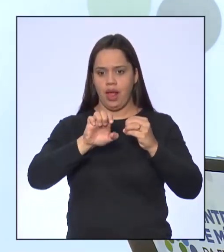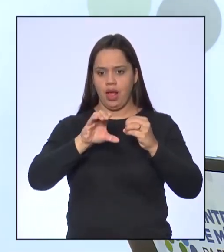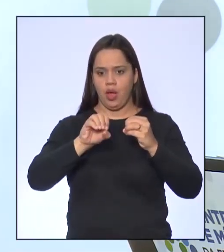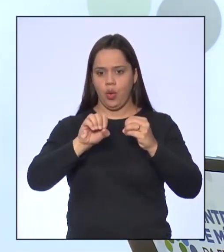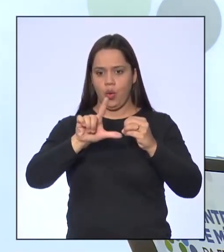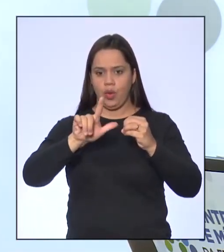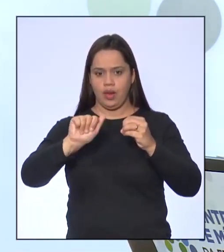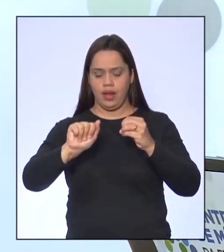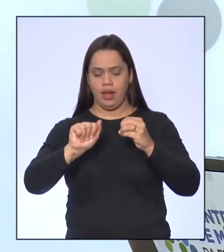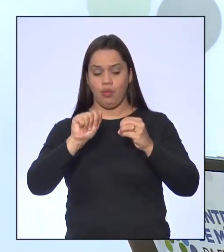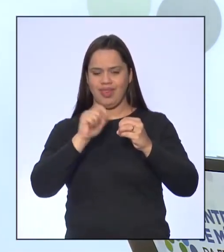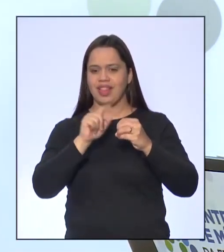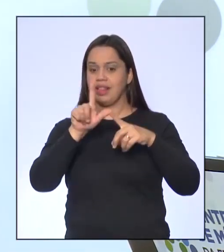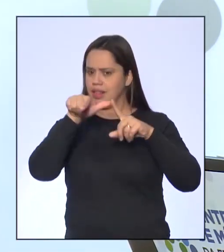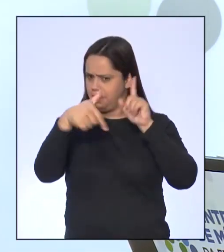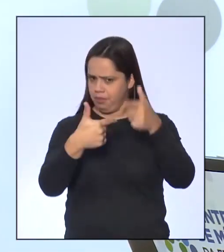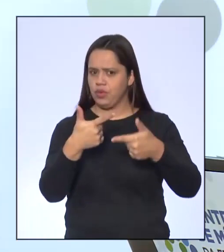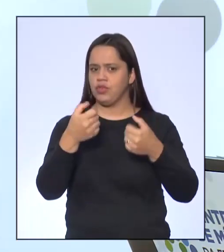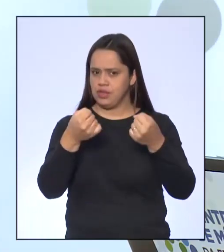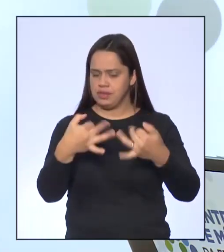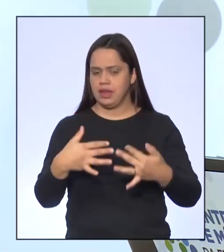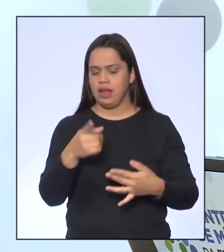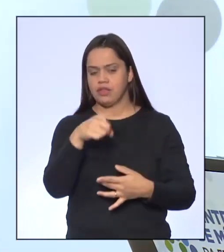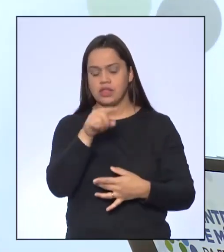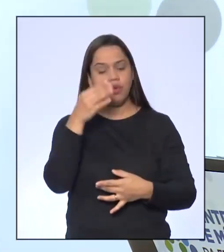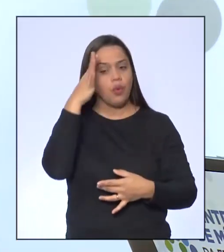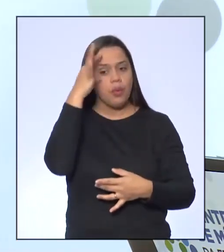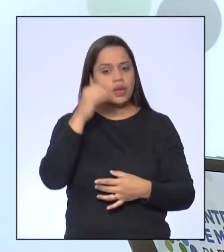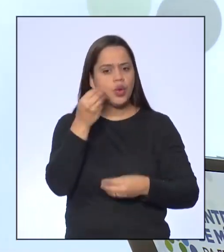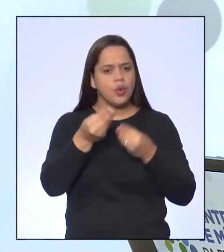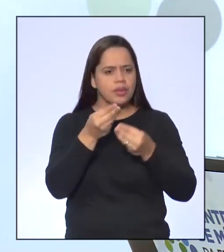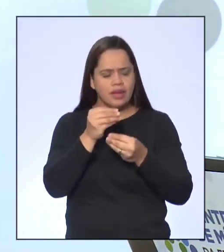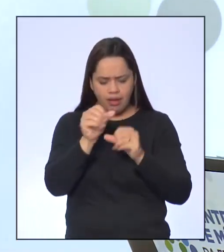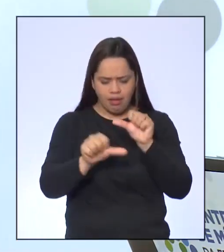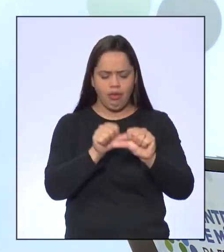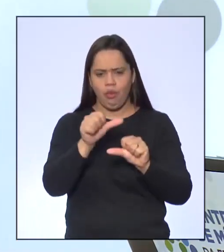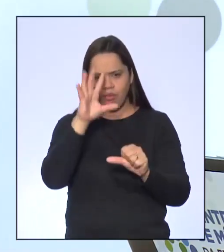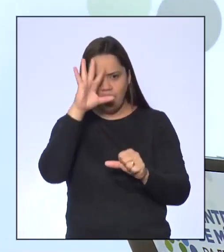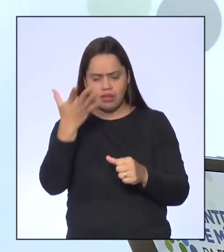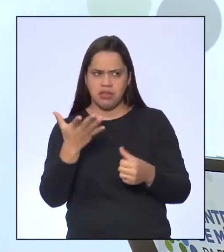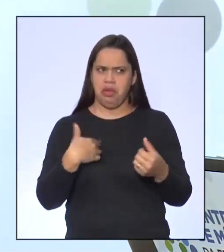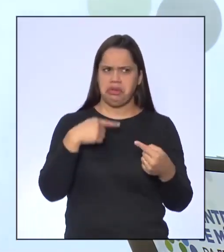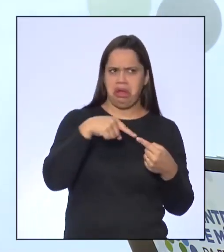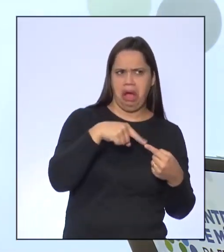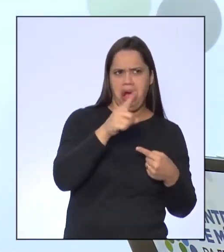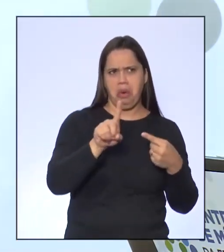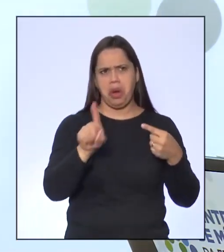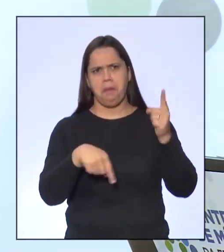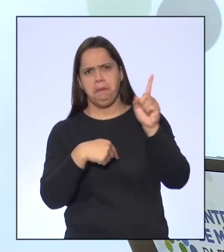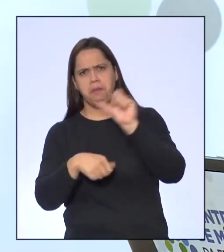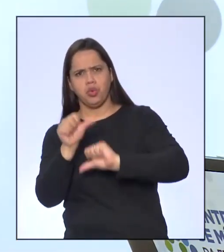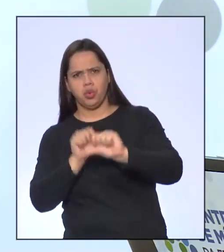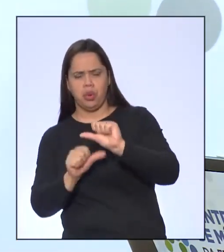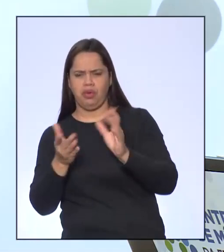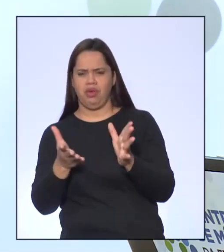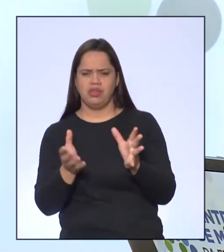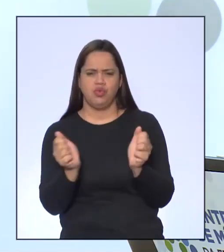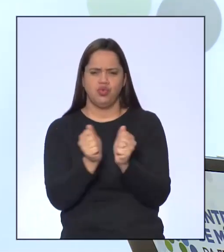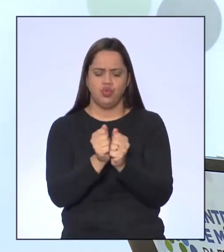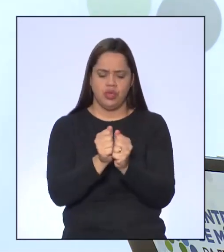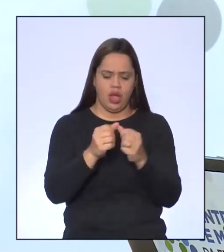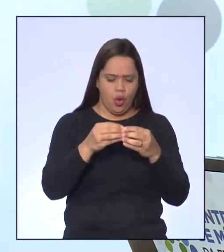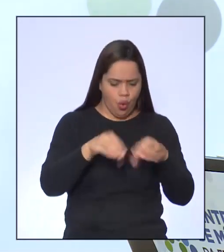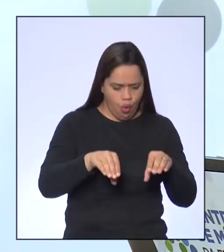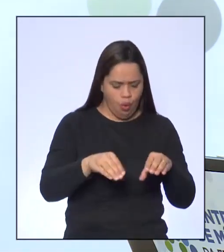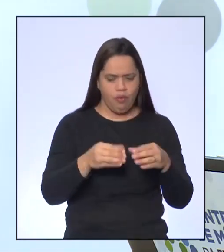entender mais como é que essas transformações ocorrem, né? Nossa, era isso, agora é aquilo? Nossa, eu juntei ovo com leite,